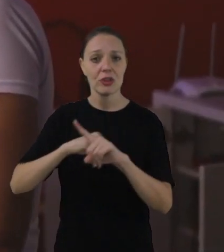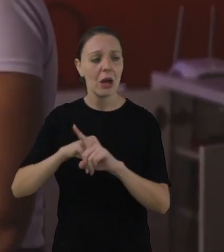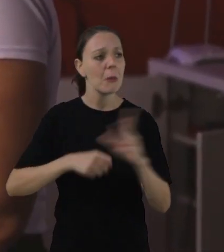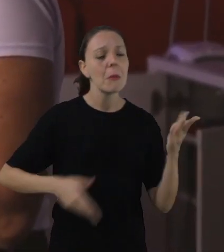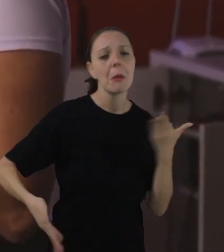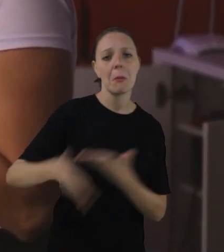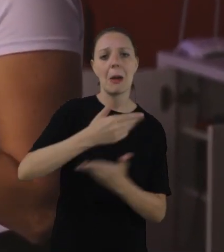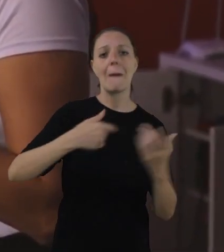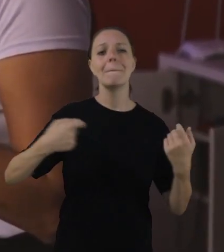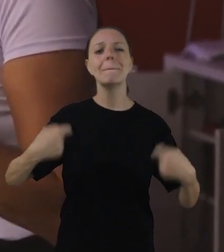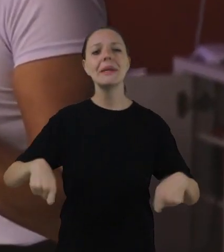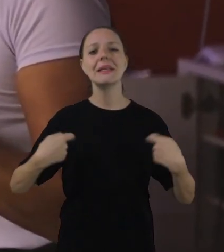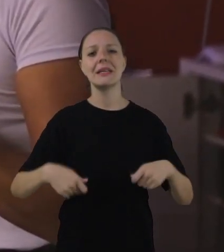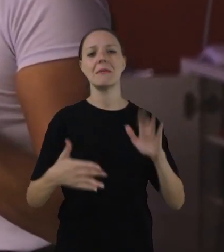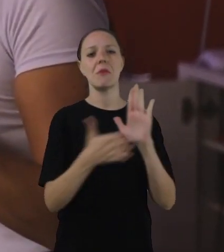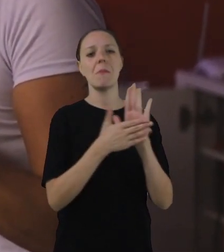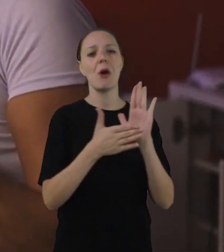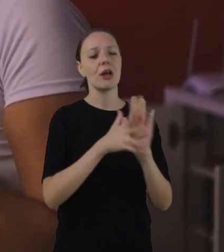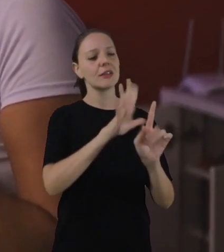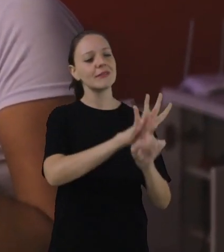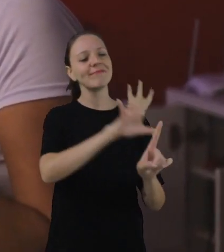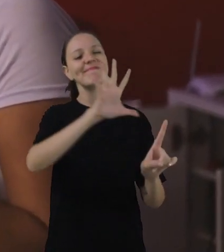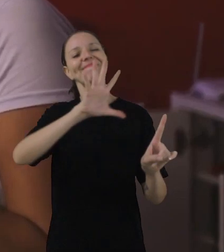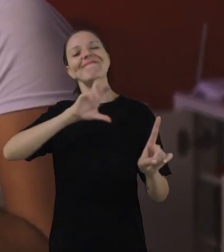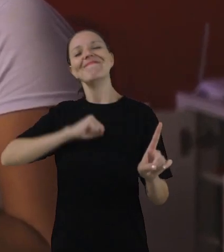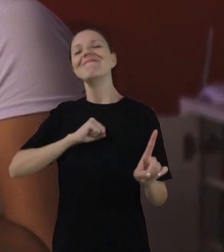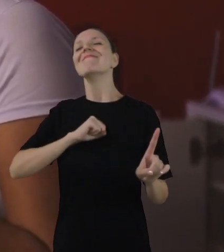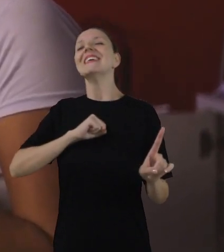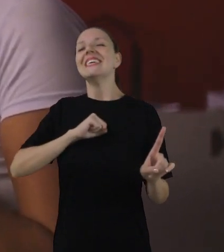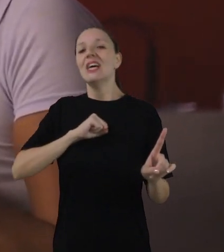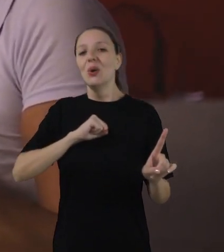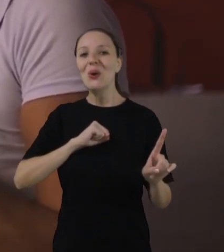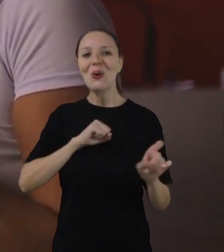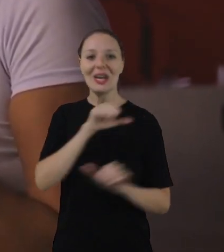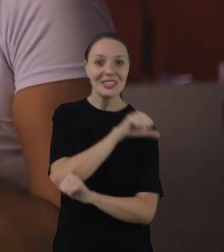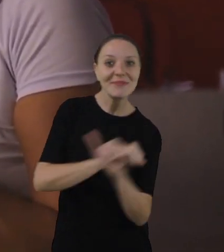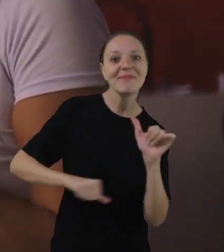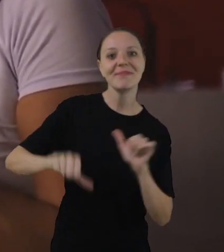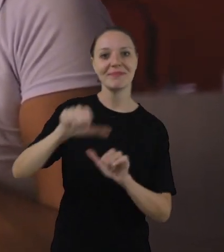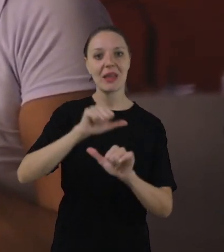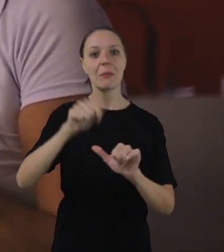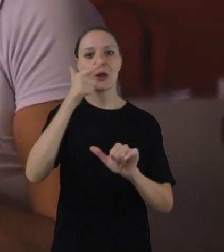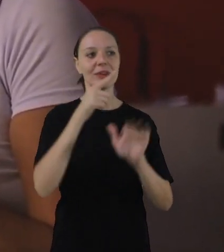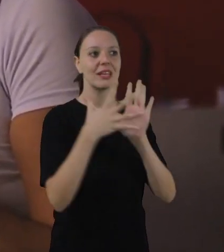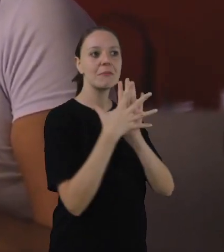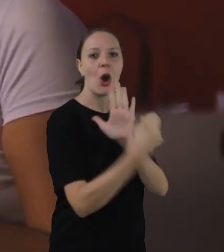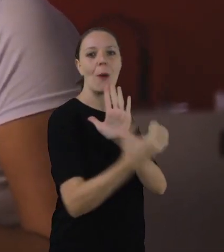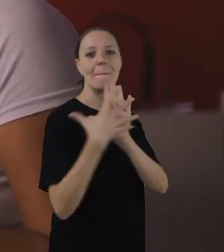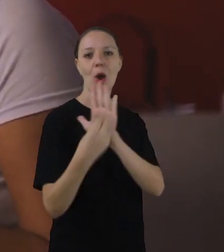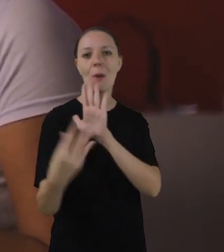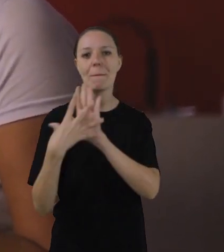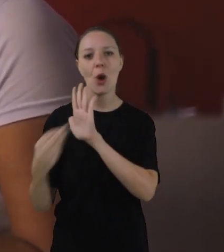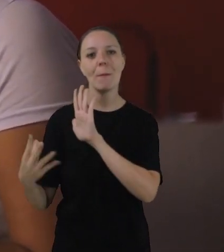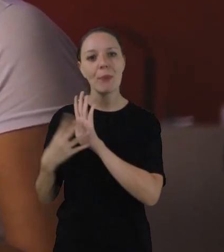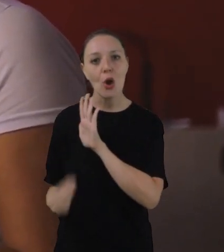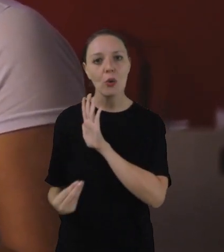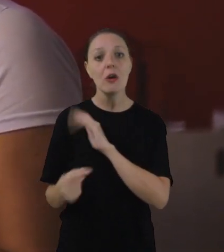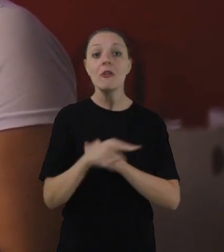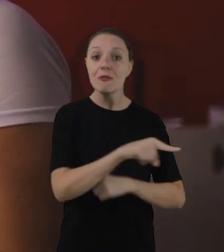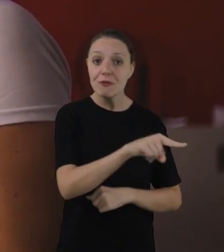nós precisamos encontrar algumas inspirações para a gente se transformar, para depois inspirar os outros. Vocês